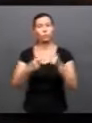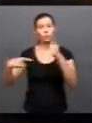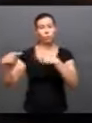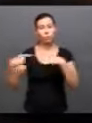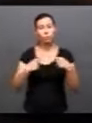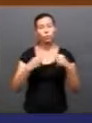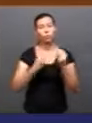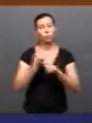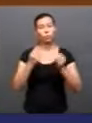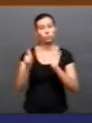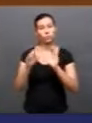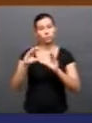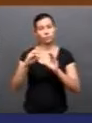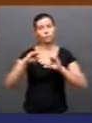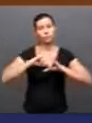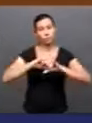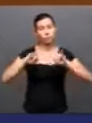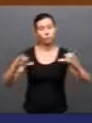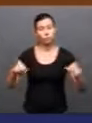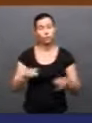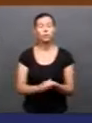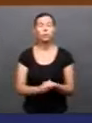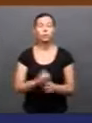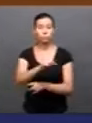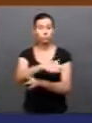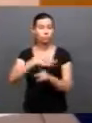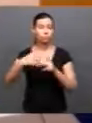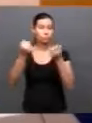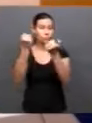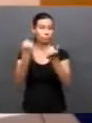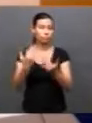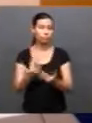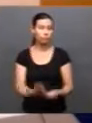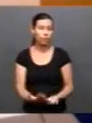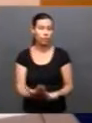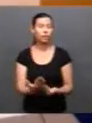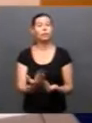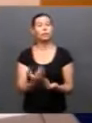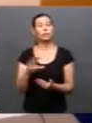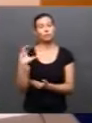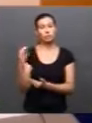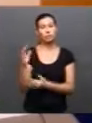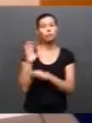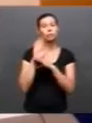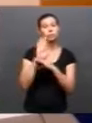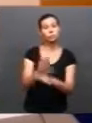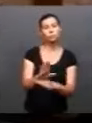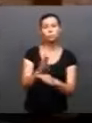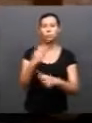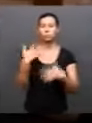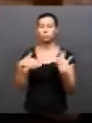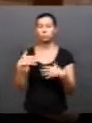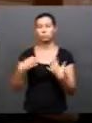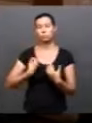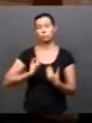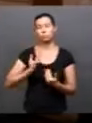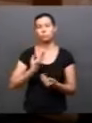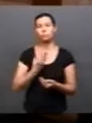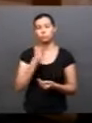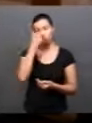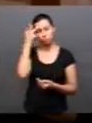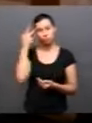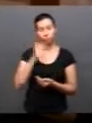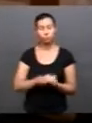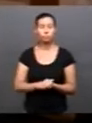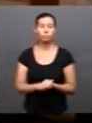divulgar ciência e explicar para a sociedade sobre o impacto do trabalho de cientistas na vida das pessoas. Porque a